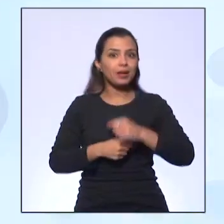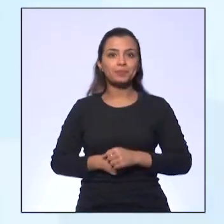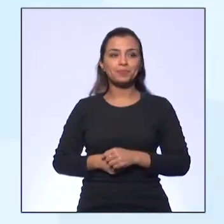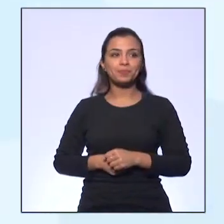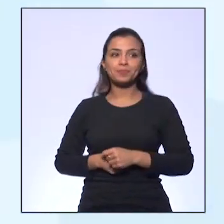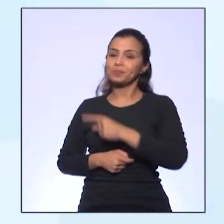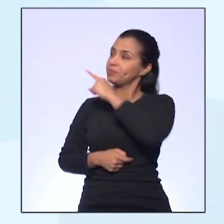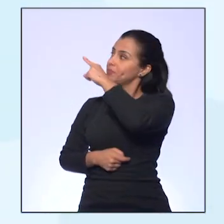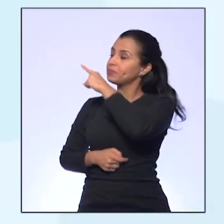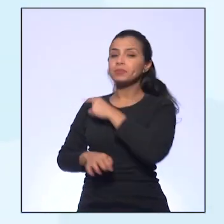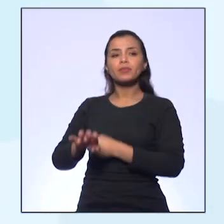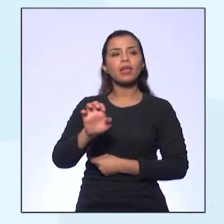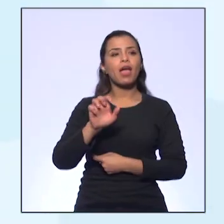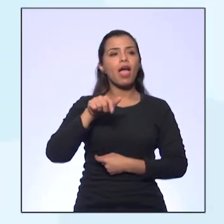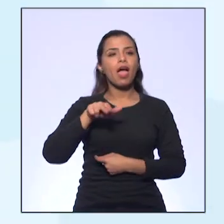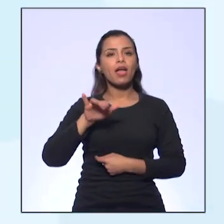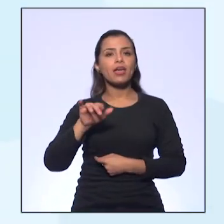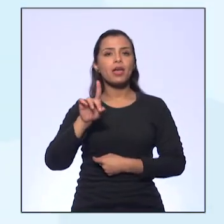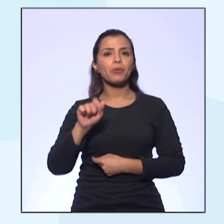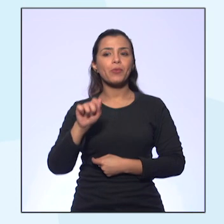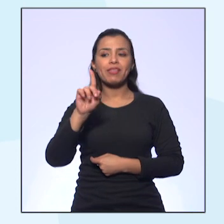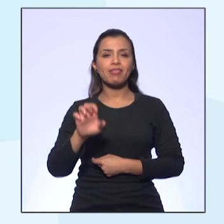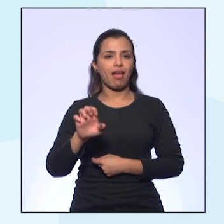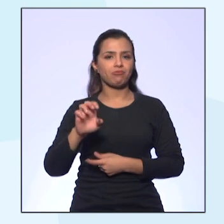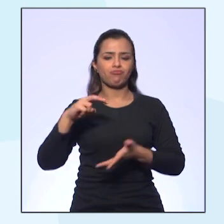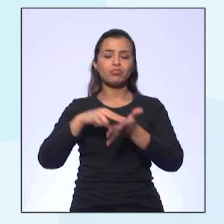pergunta é bem simples. O que é